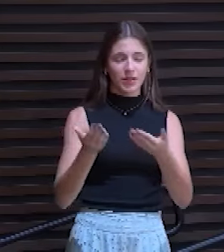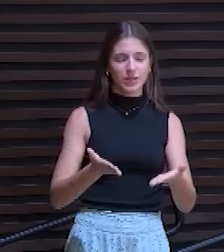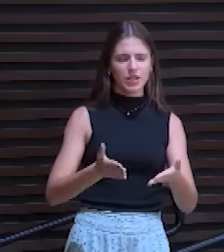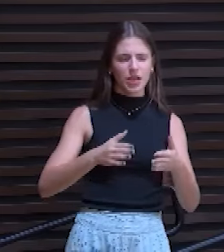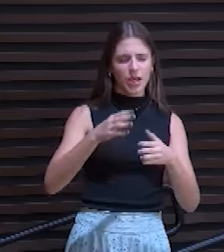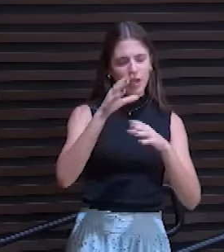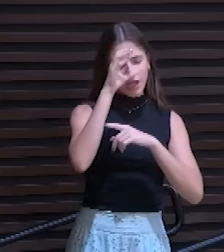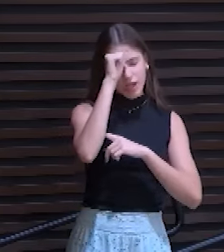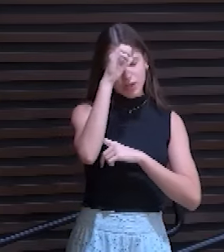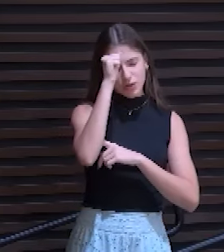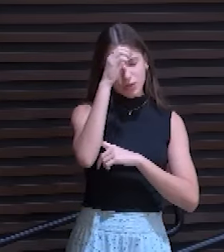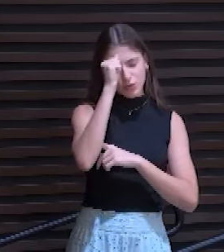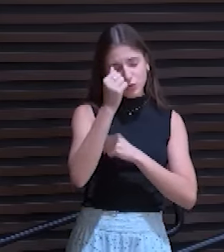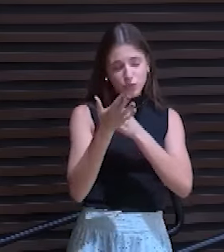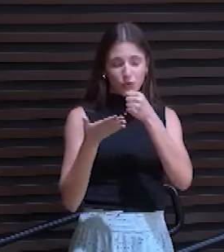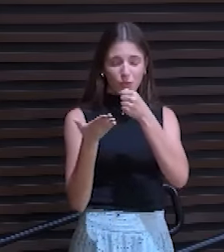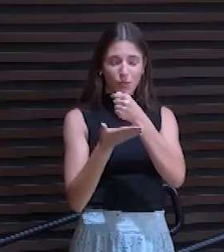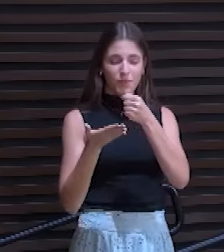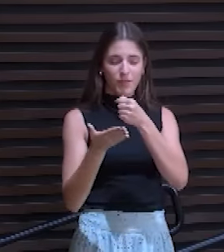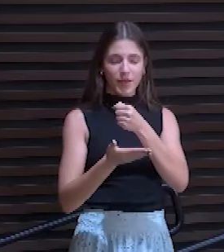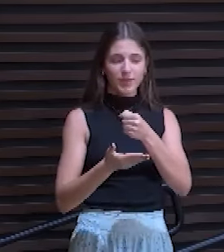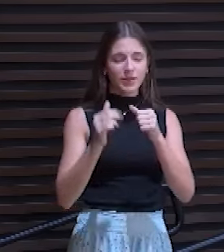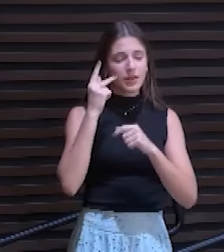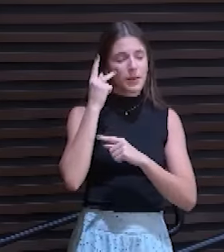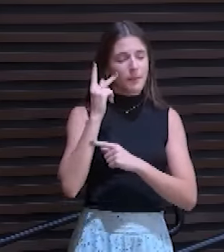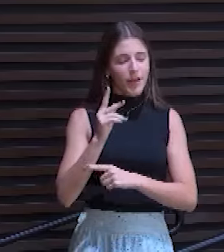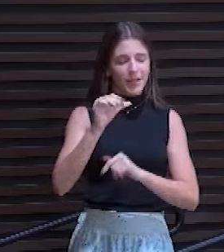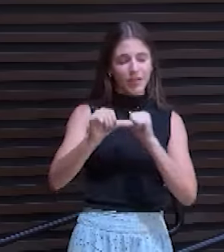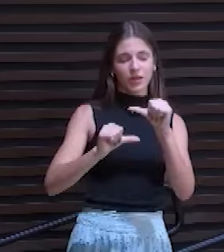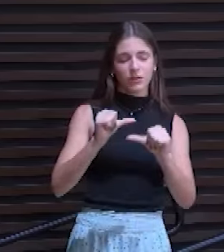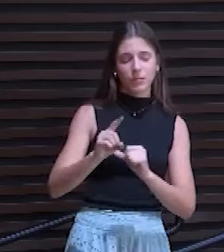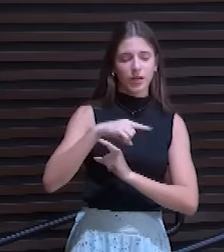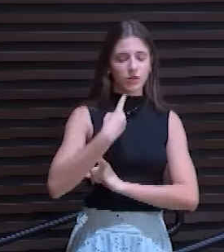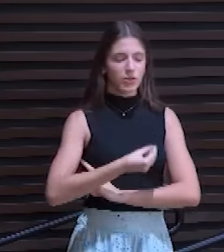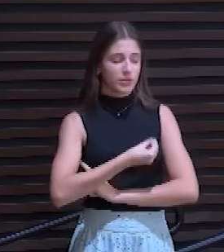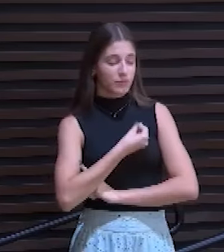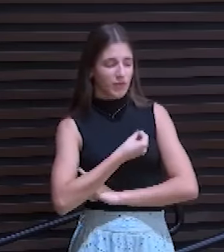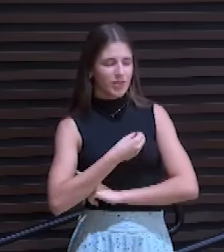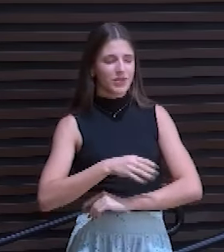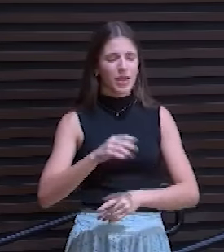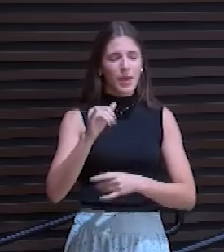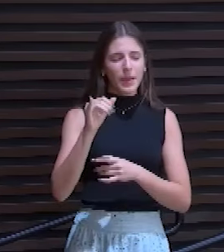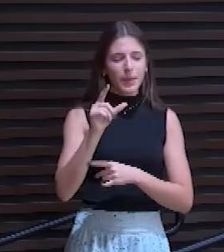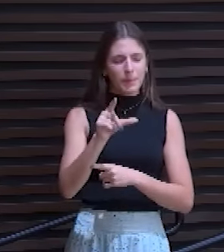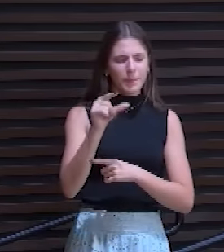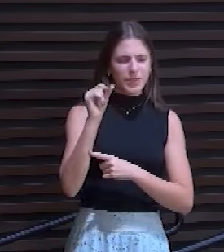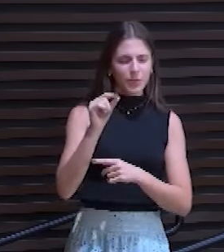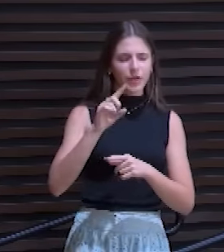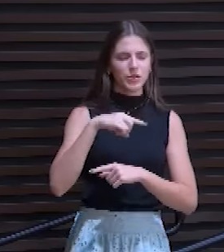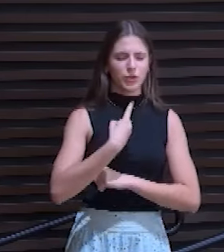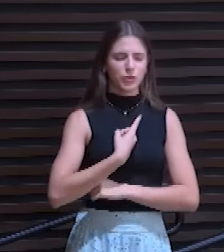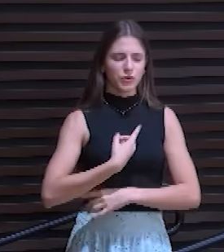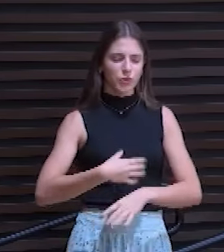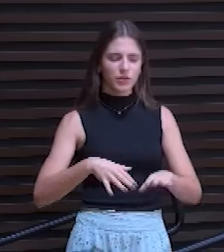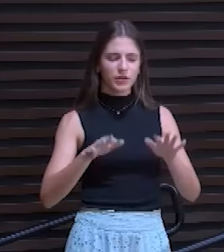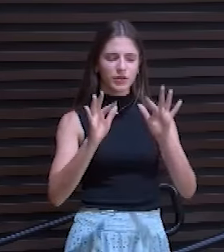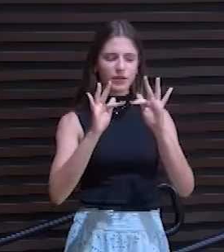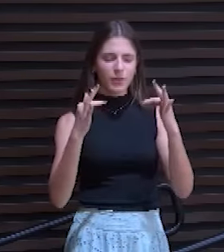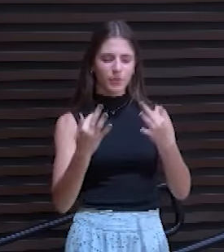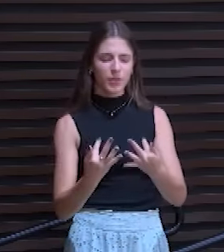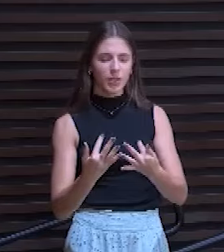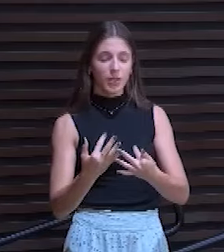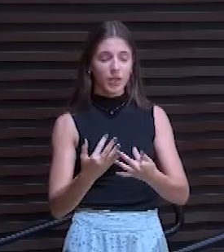pode transformar as nossas vidas e principalmente as nossas famílias. Mas queremos confessar nessa noite, Pai, que